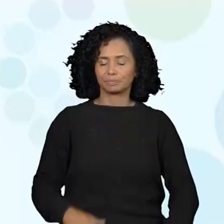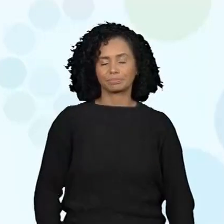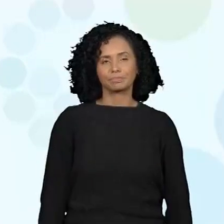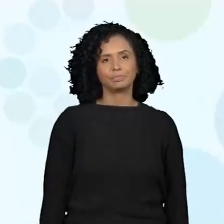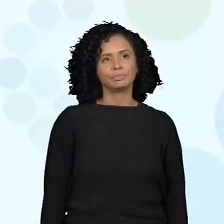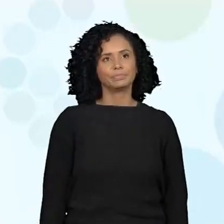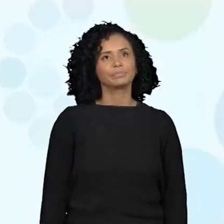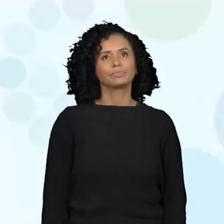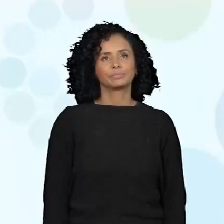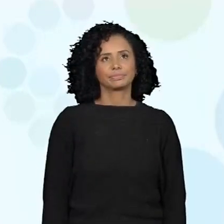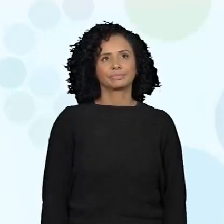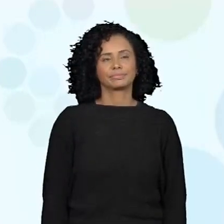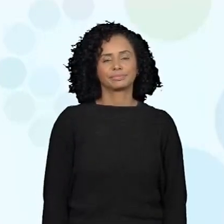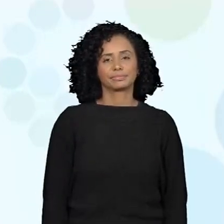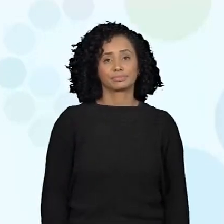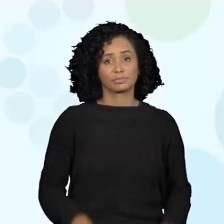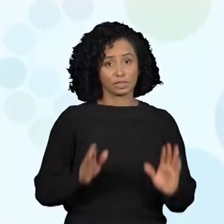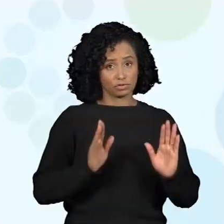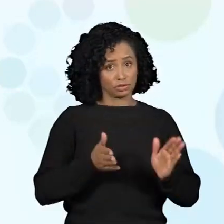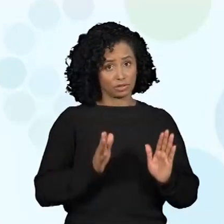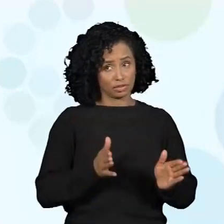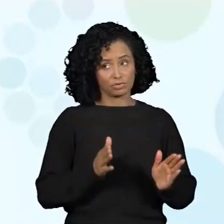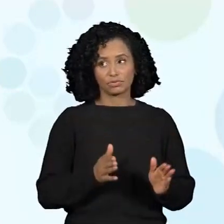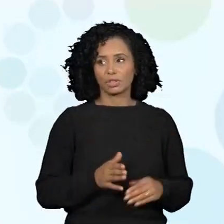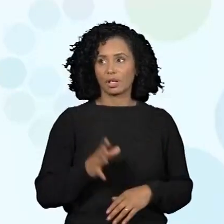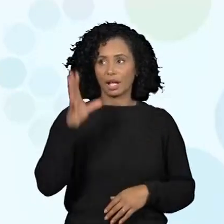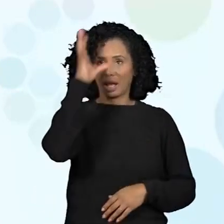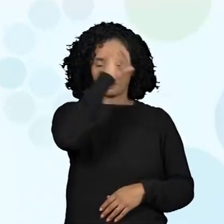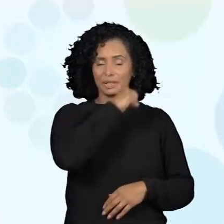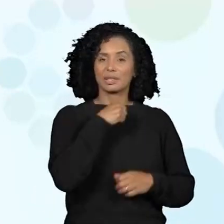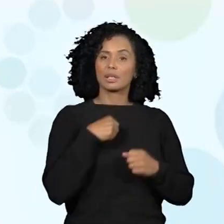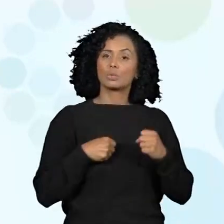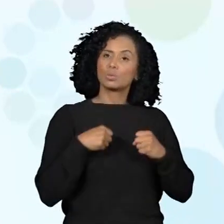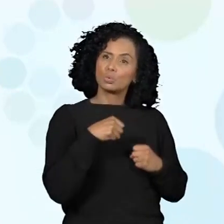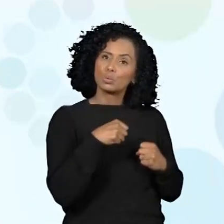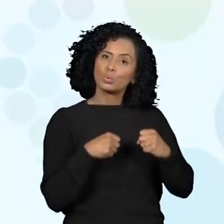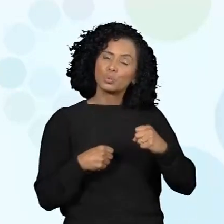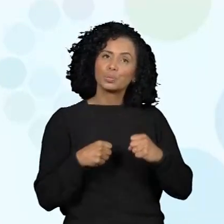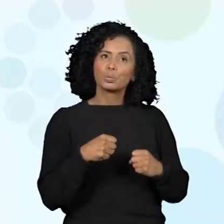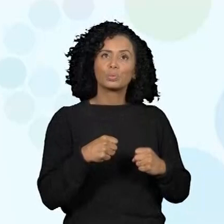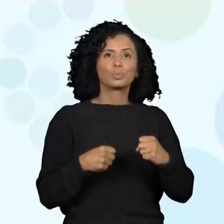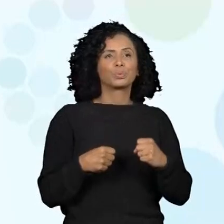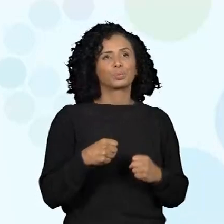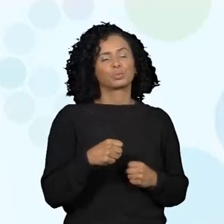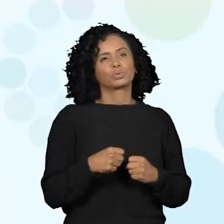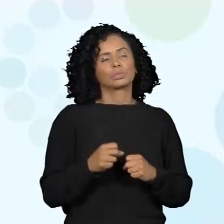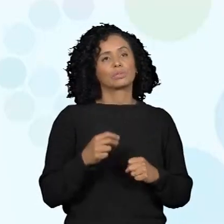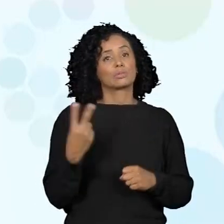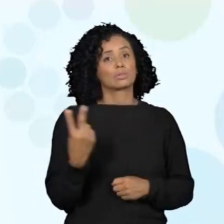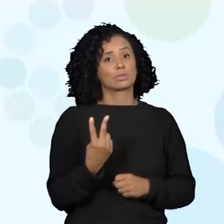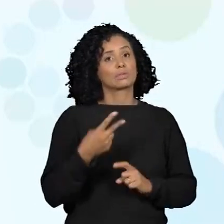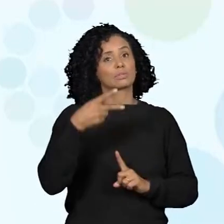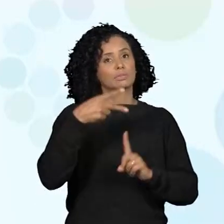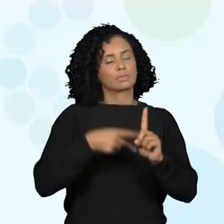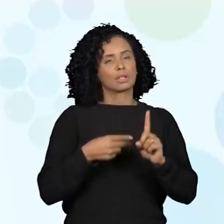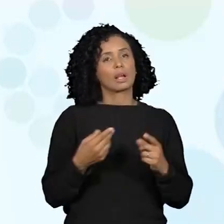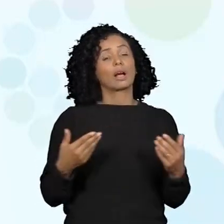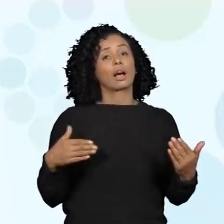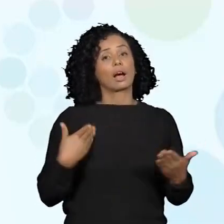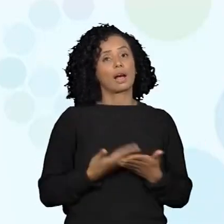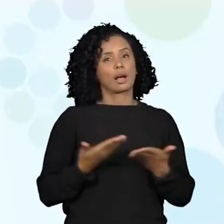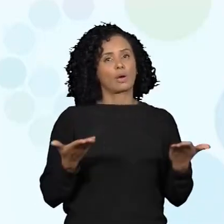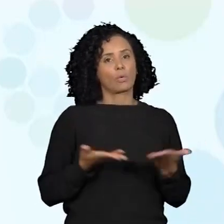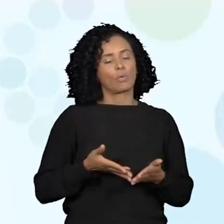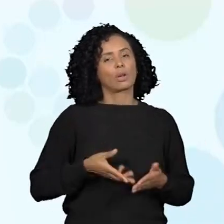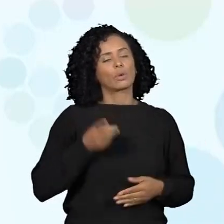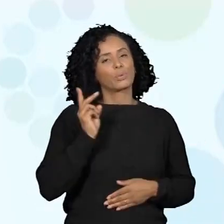aí, já estamos trabalhando, né, as lutas desde que iniciamos o segundo bimestre e vamos continuar